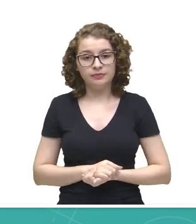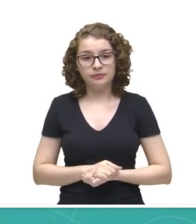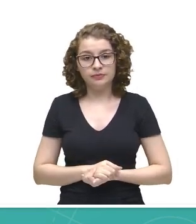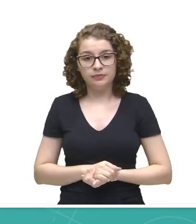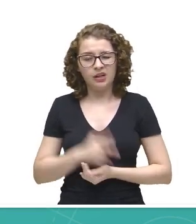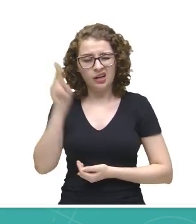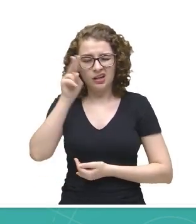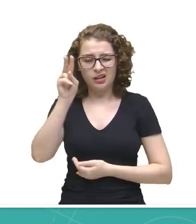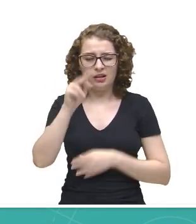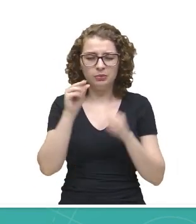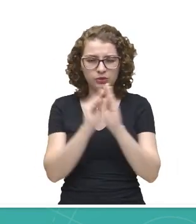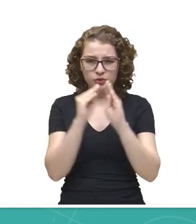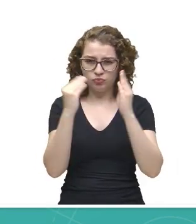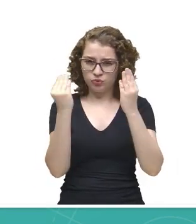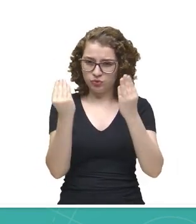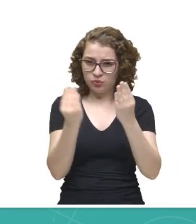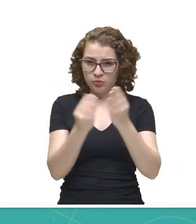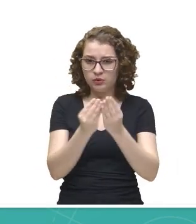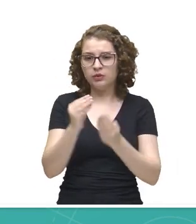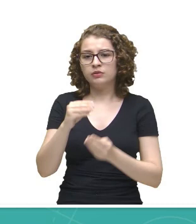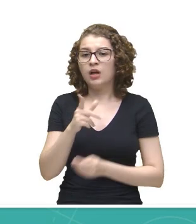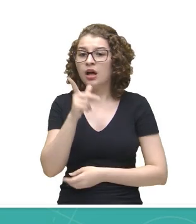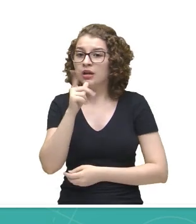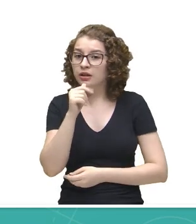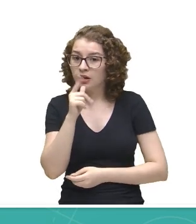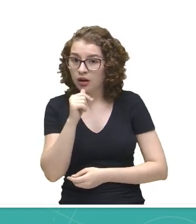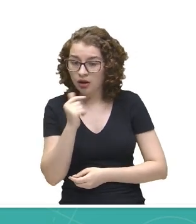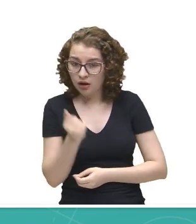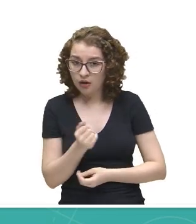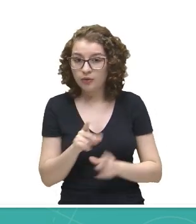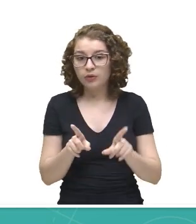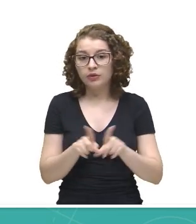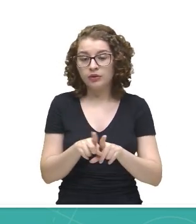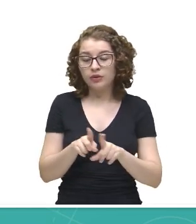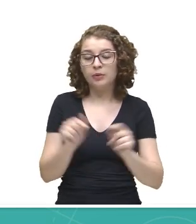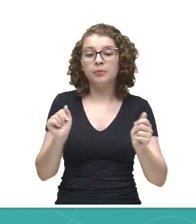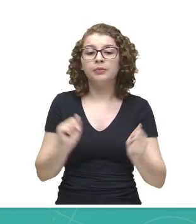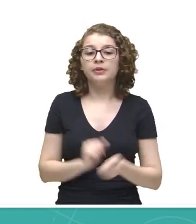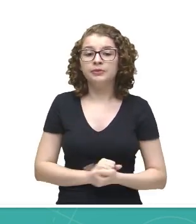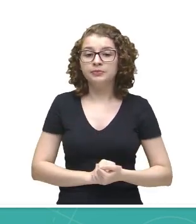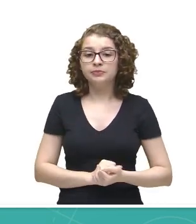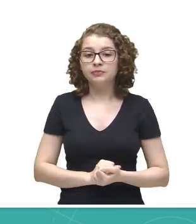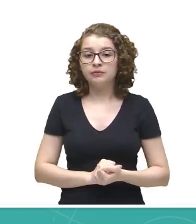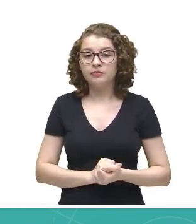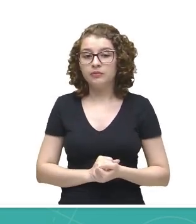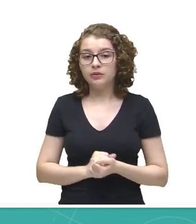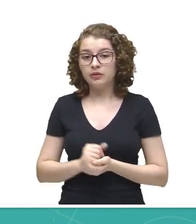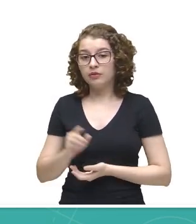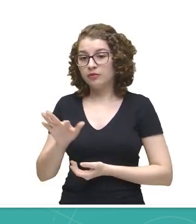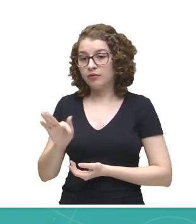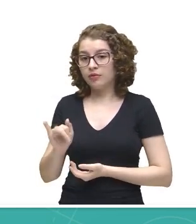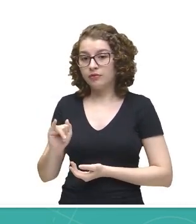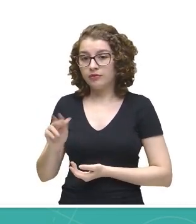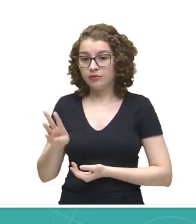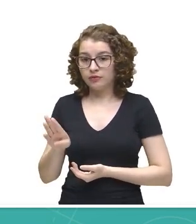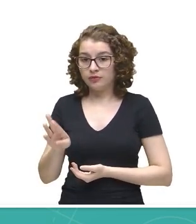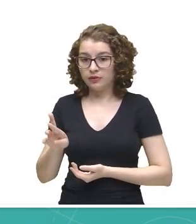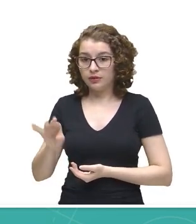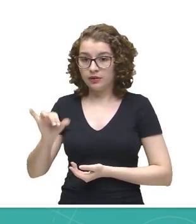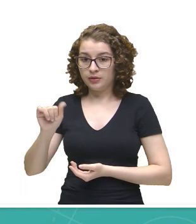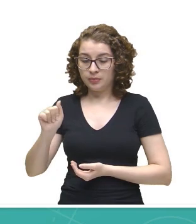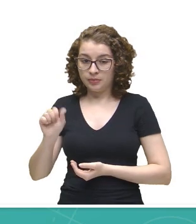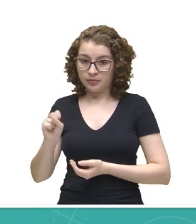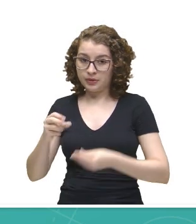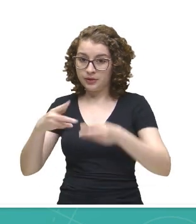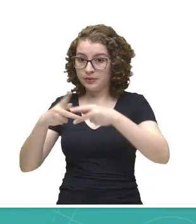substância fundamental amorfa, que é a água, íons, proteínas, e também é composta por fibras proteicas,